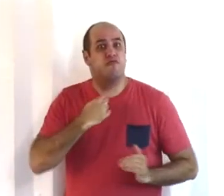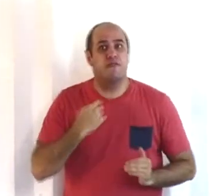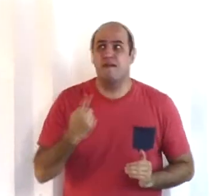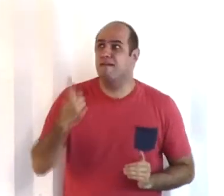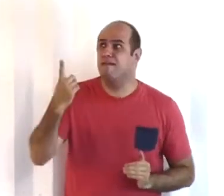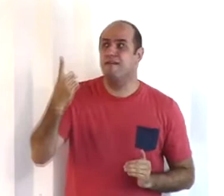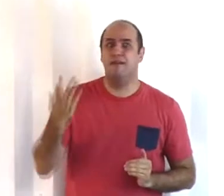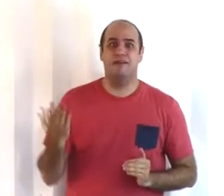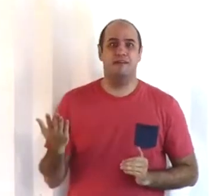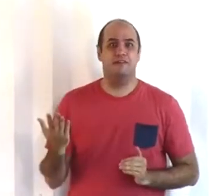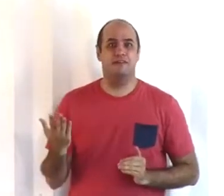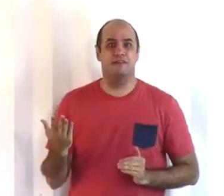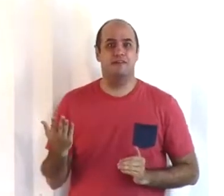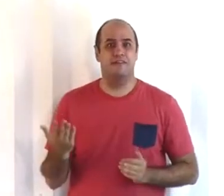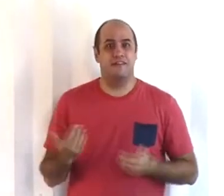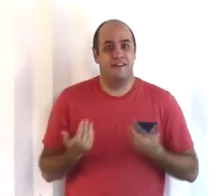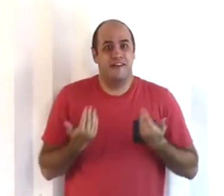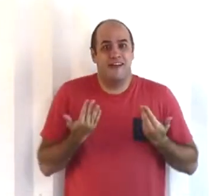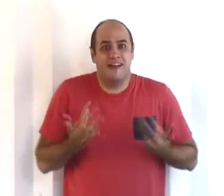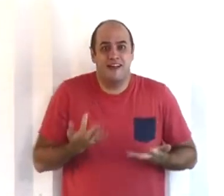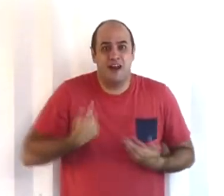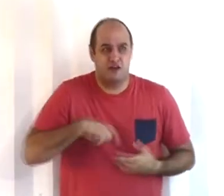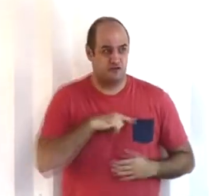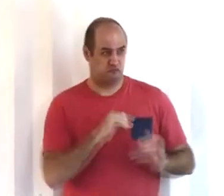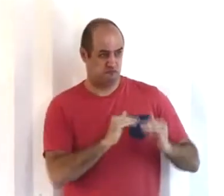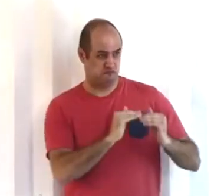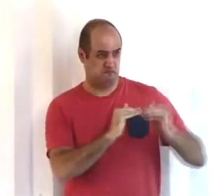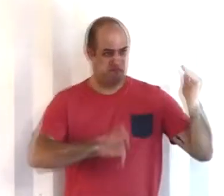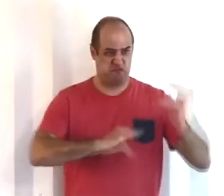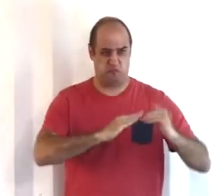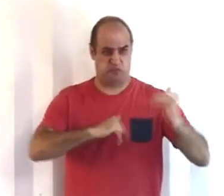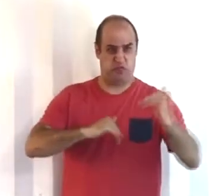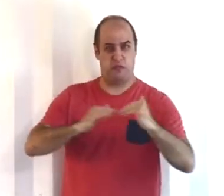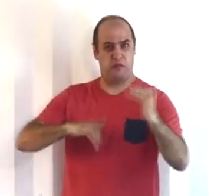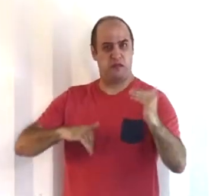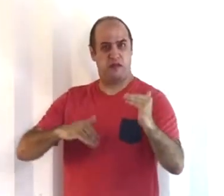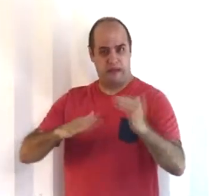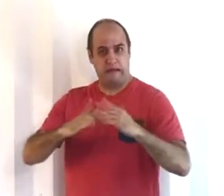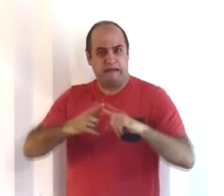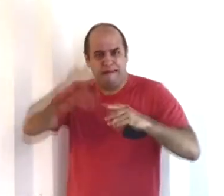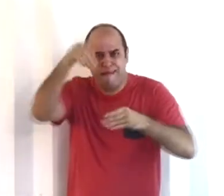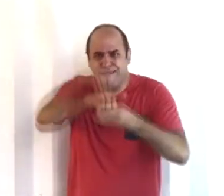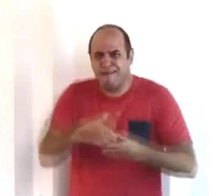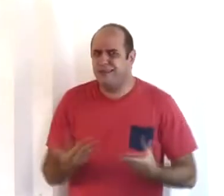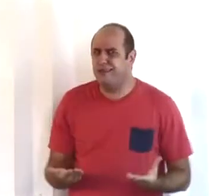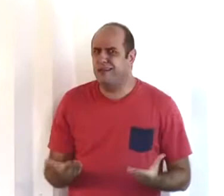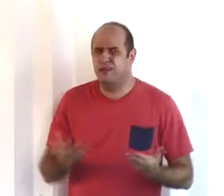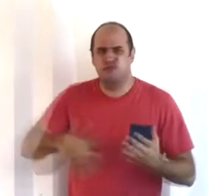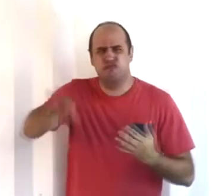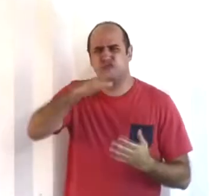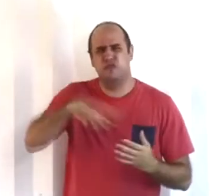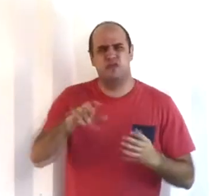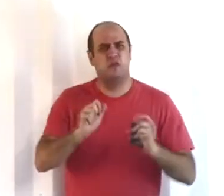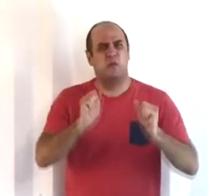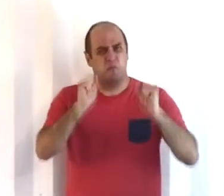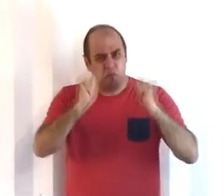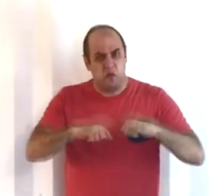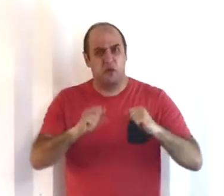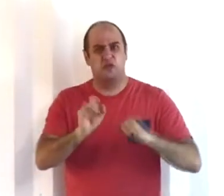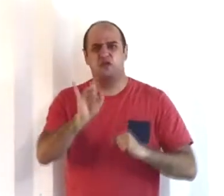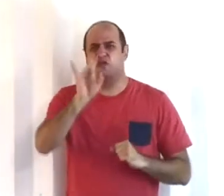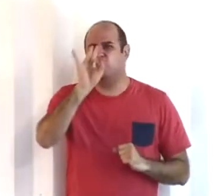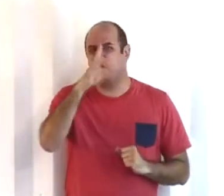isso, meus irmãos, boa parte das discórdias na igreja poderiam, da igreja como um todo, poderiam ser resolvidas só com